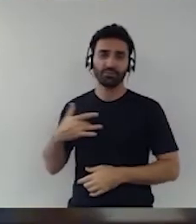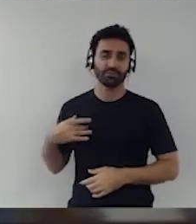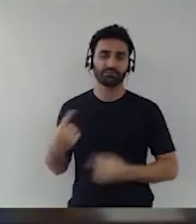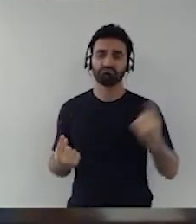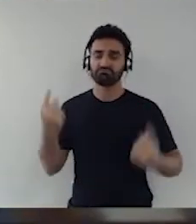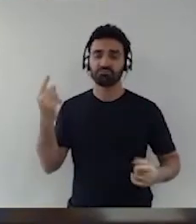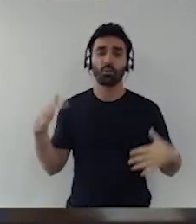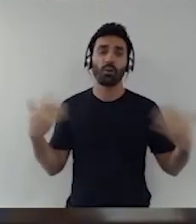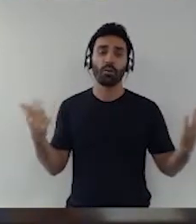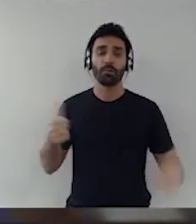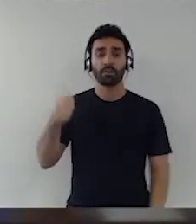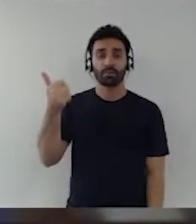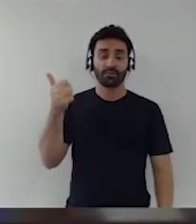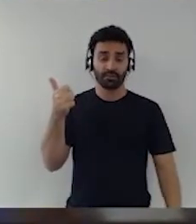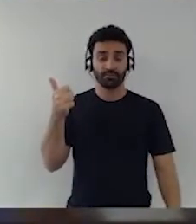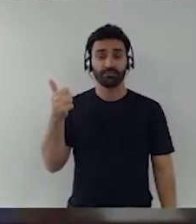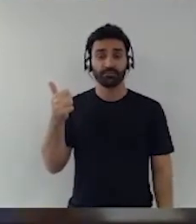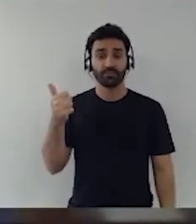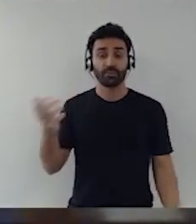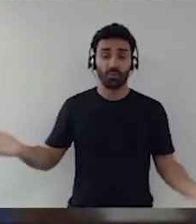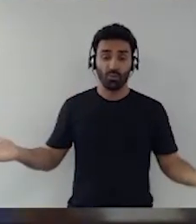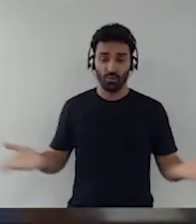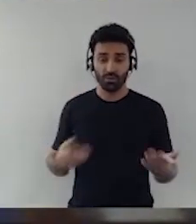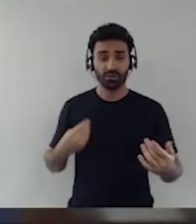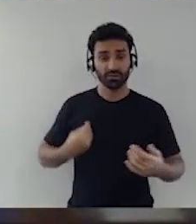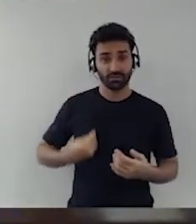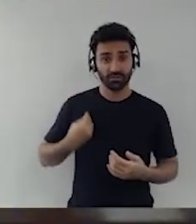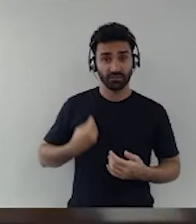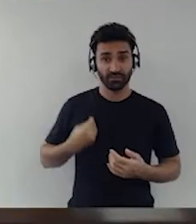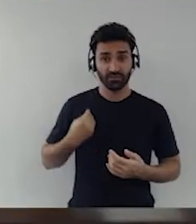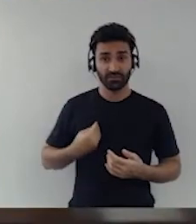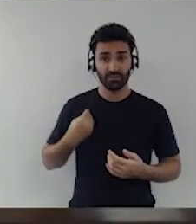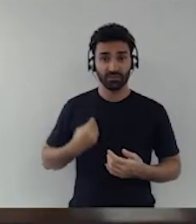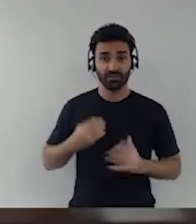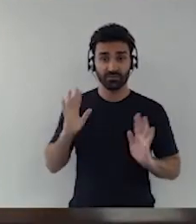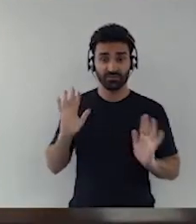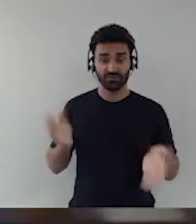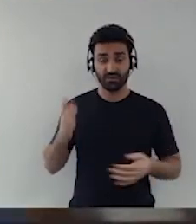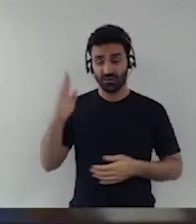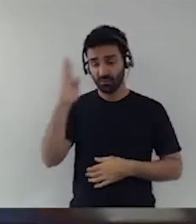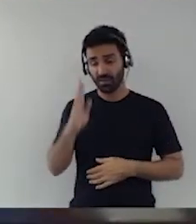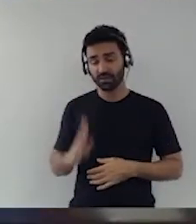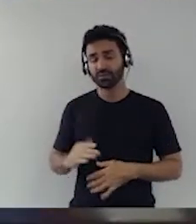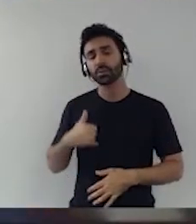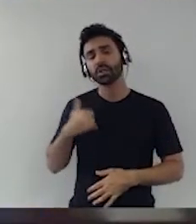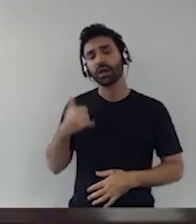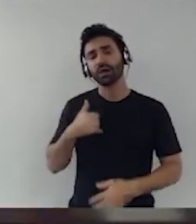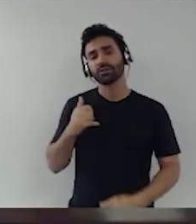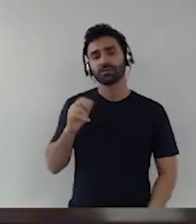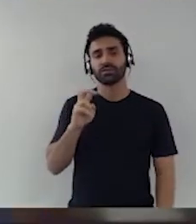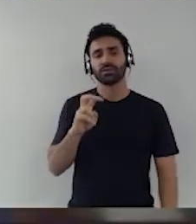profundas desigualdades, né, estruturadas ao longo desses 520 anos de país, de nação,